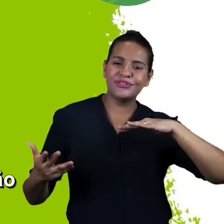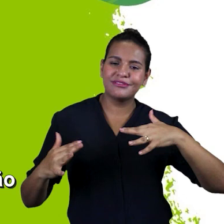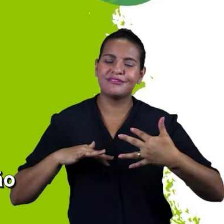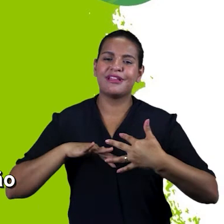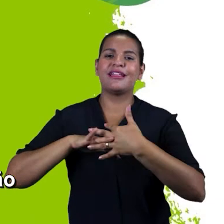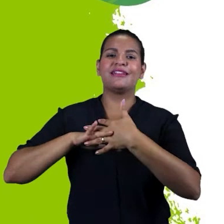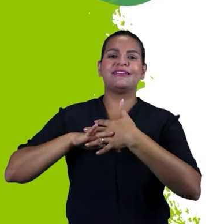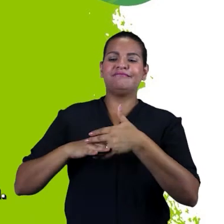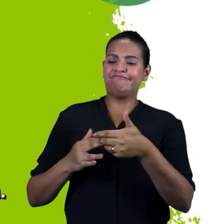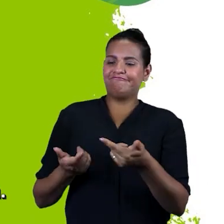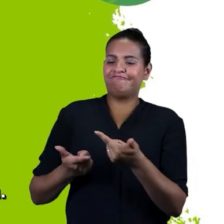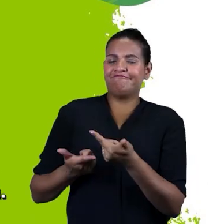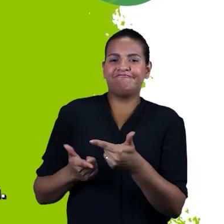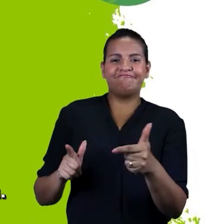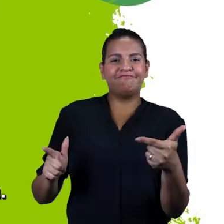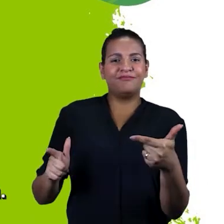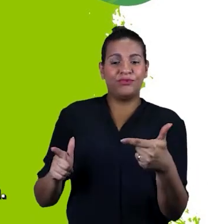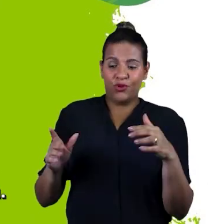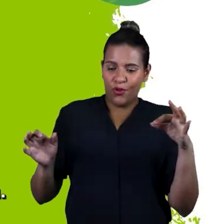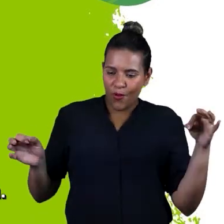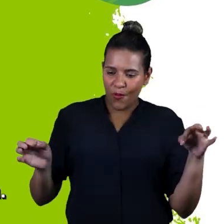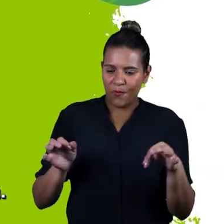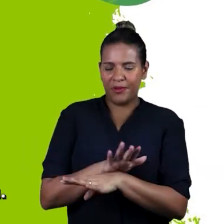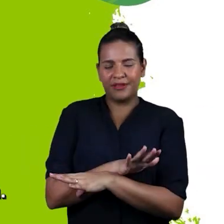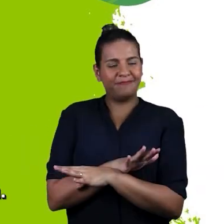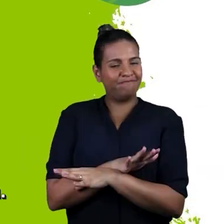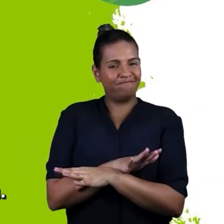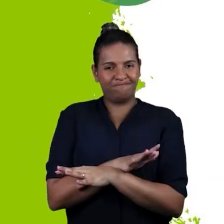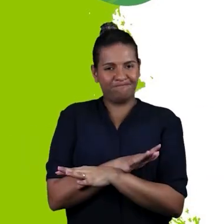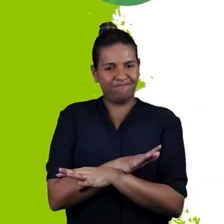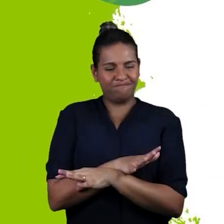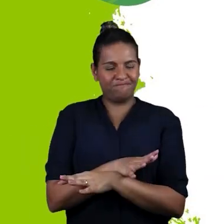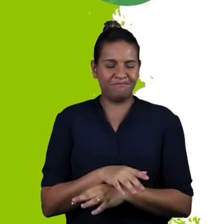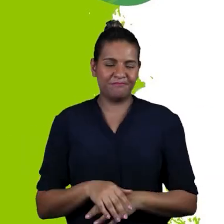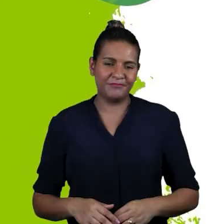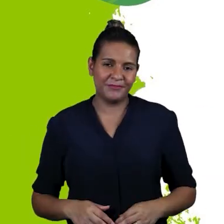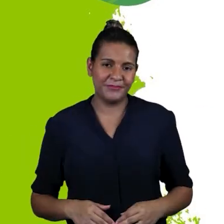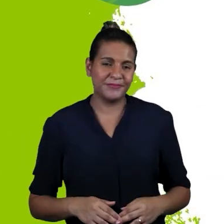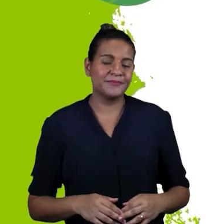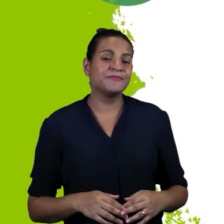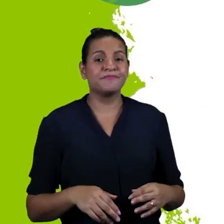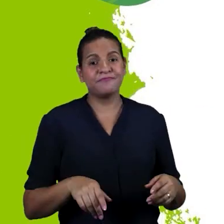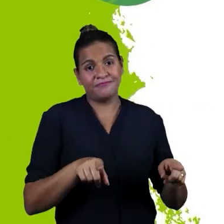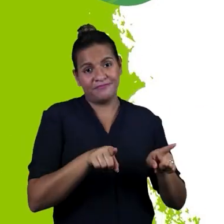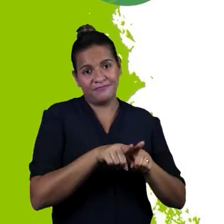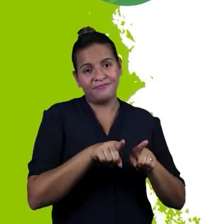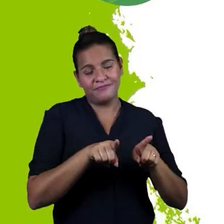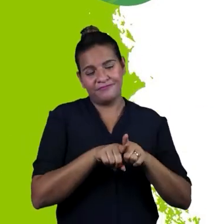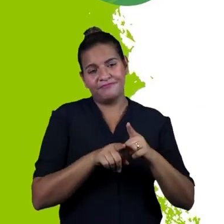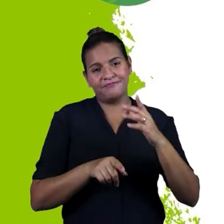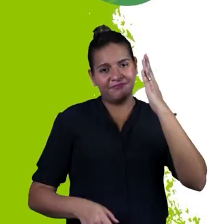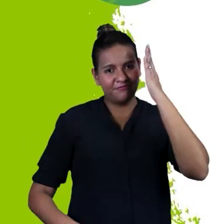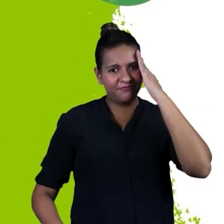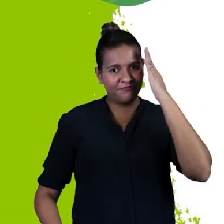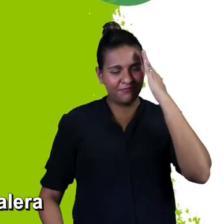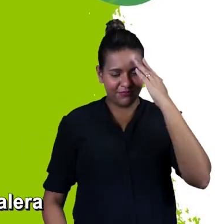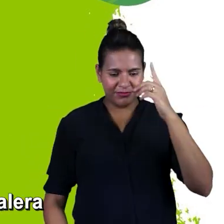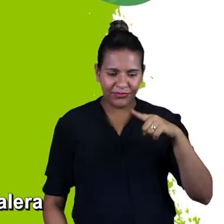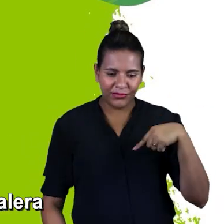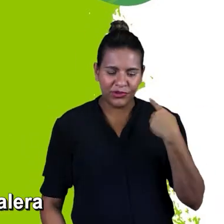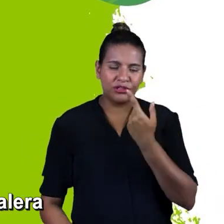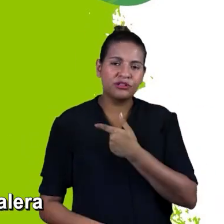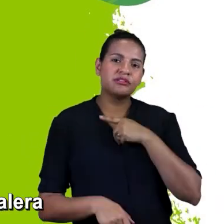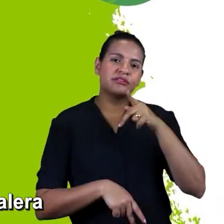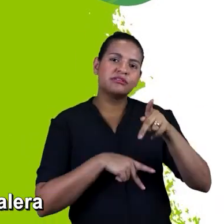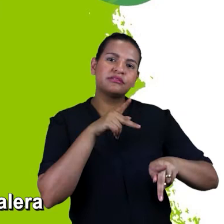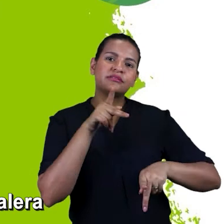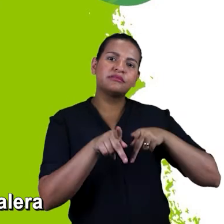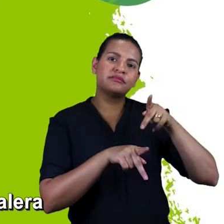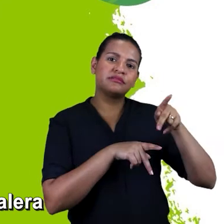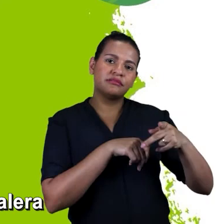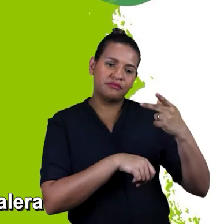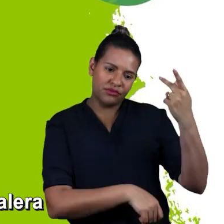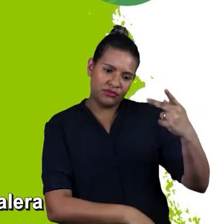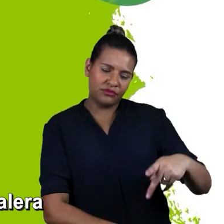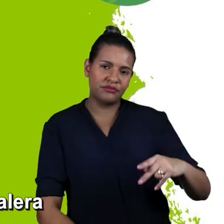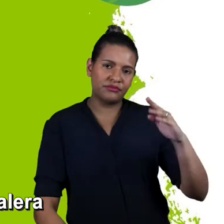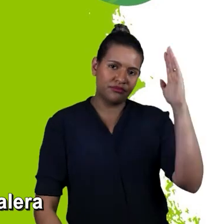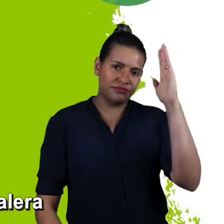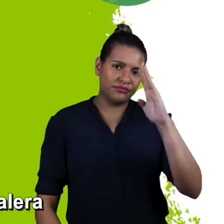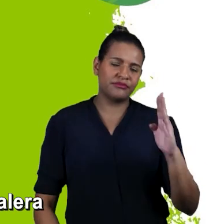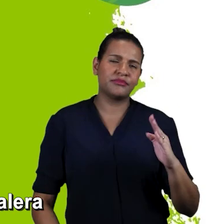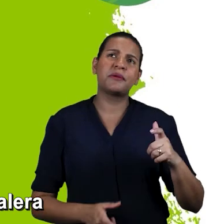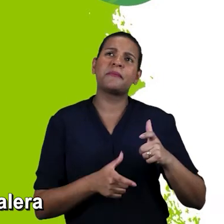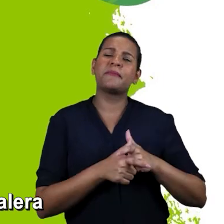exercendo ali a sua cidadania de forma plena. E a pior parte é saber que a maior parte da